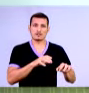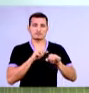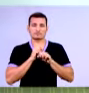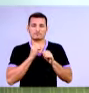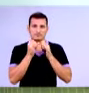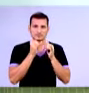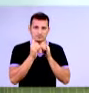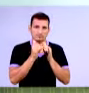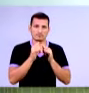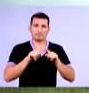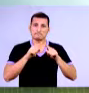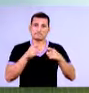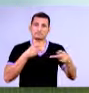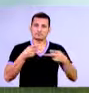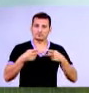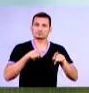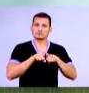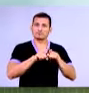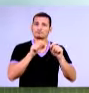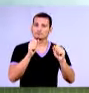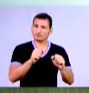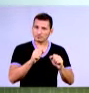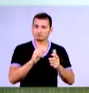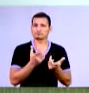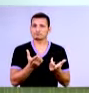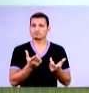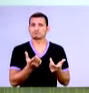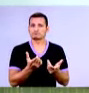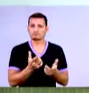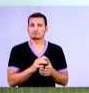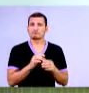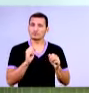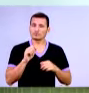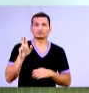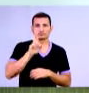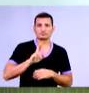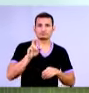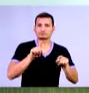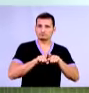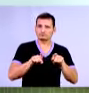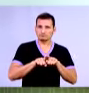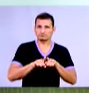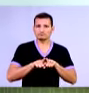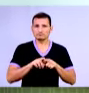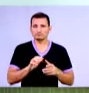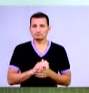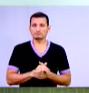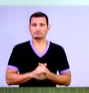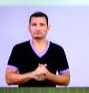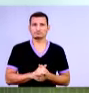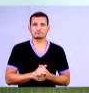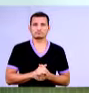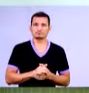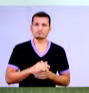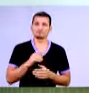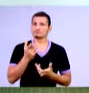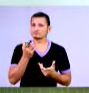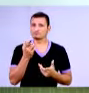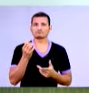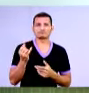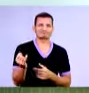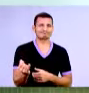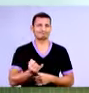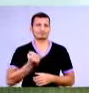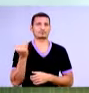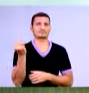informação, mas os projetos também podem ser muito divertidos, podem ser muito úteis, né? Então, por mais que sejam muito importantes, por que